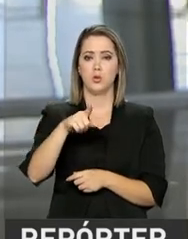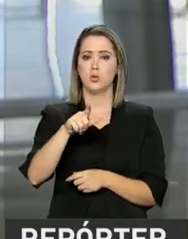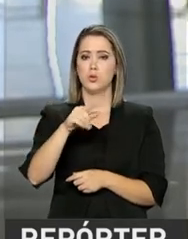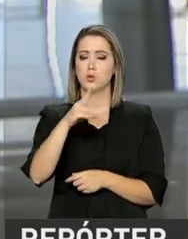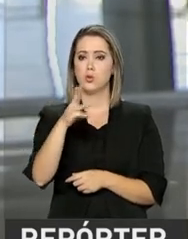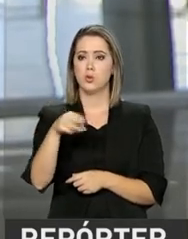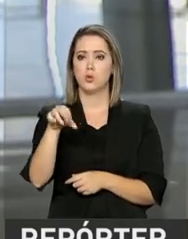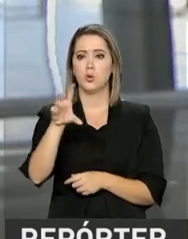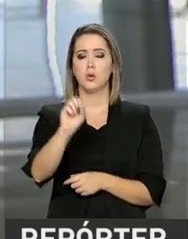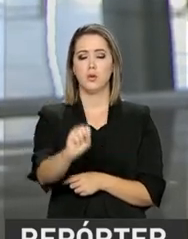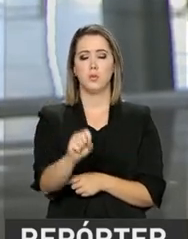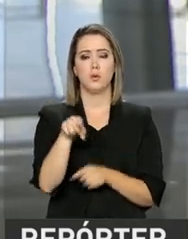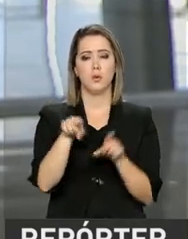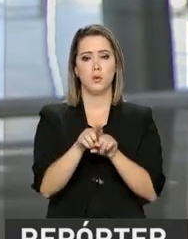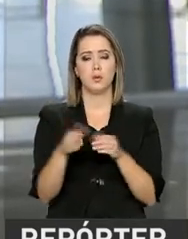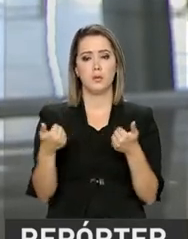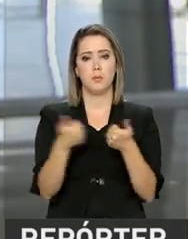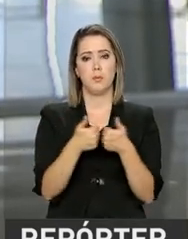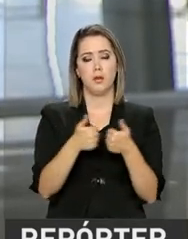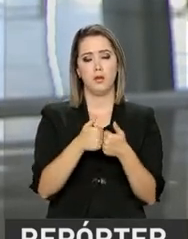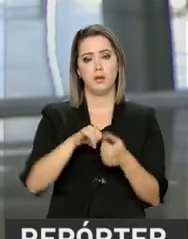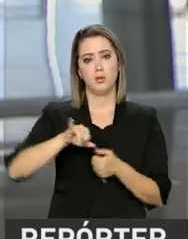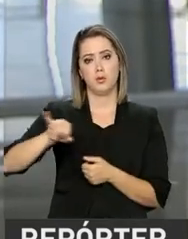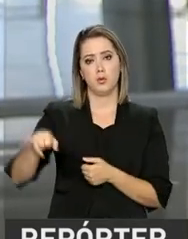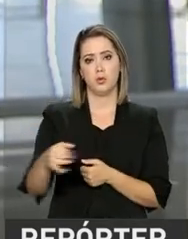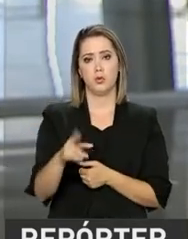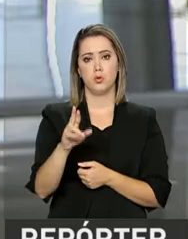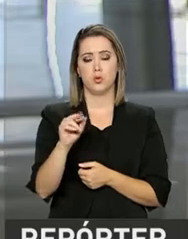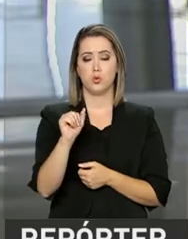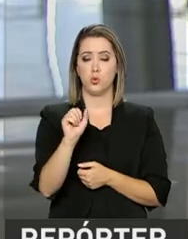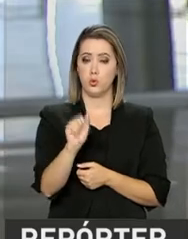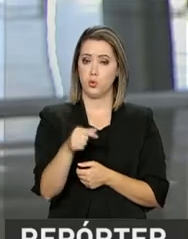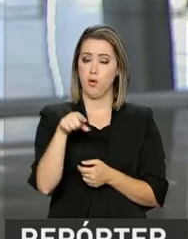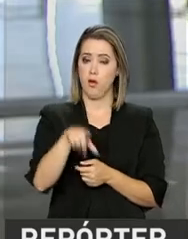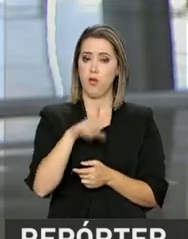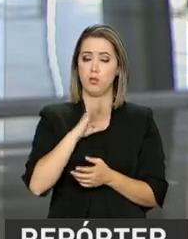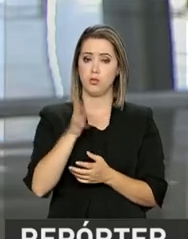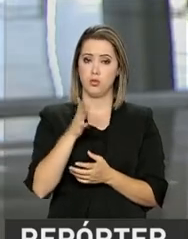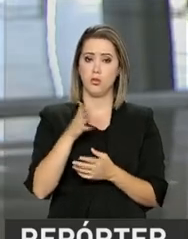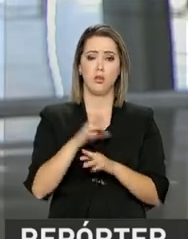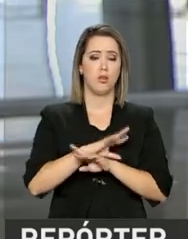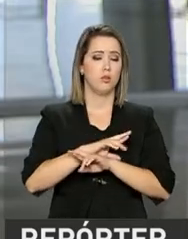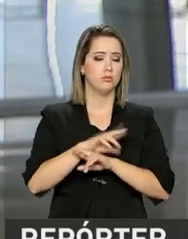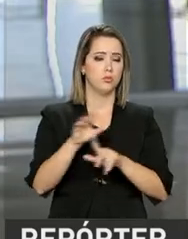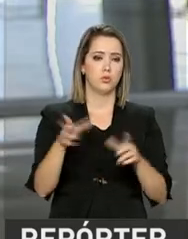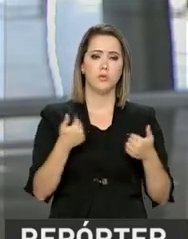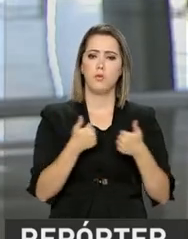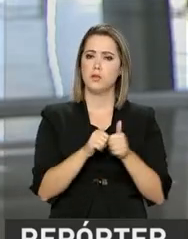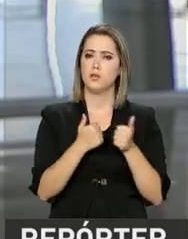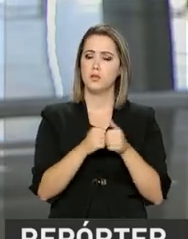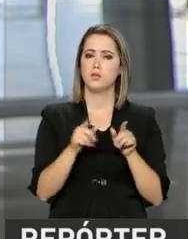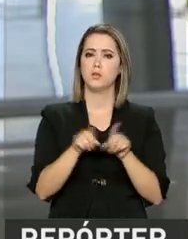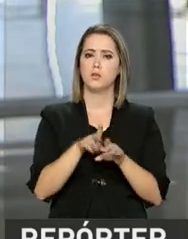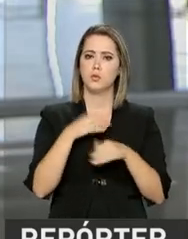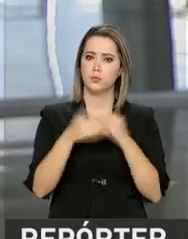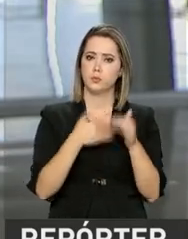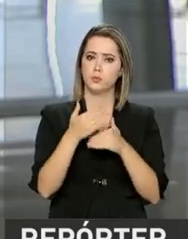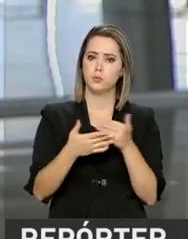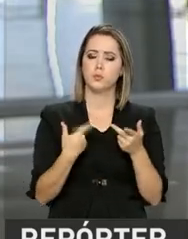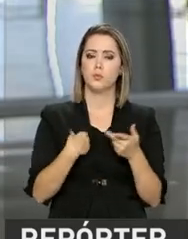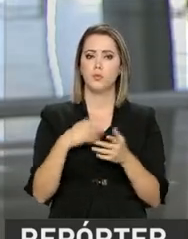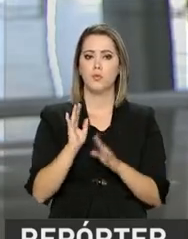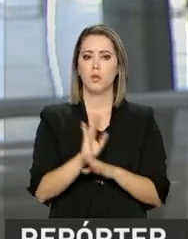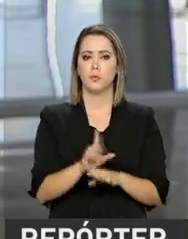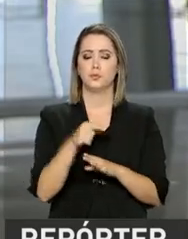ao campo de juruá e também uma densa rede de sua estrutura que pode processar e escoar